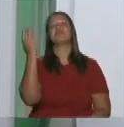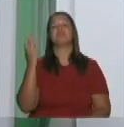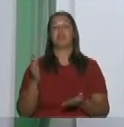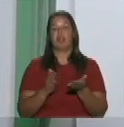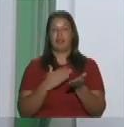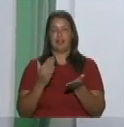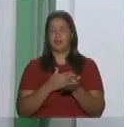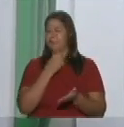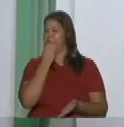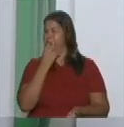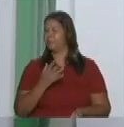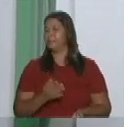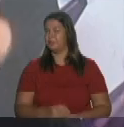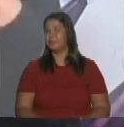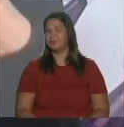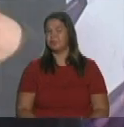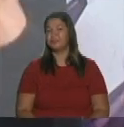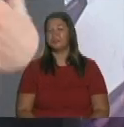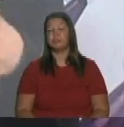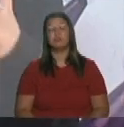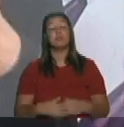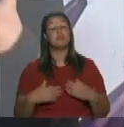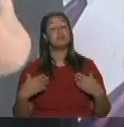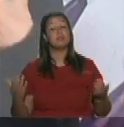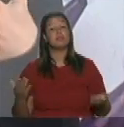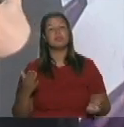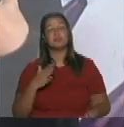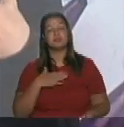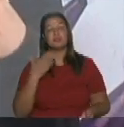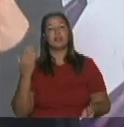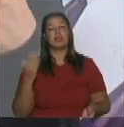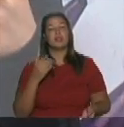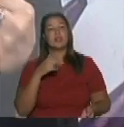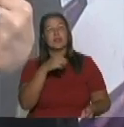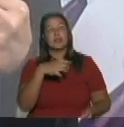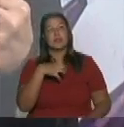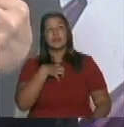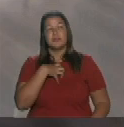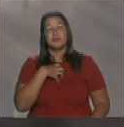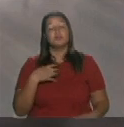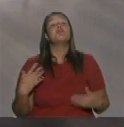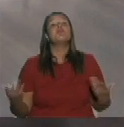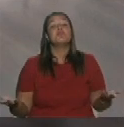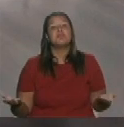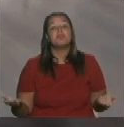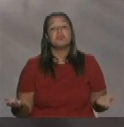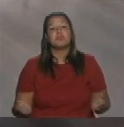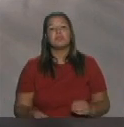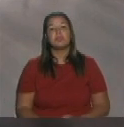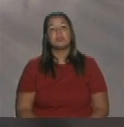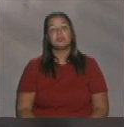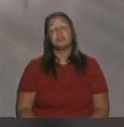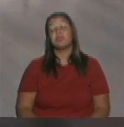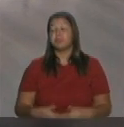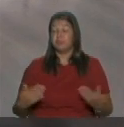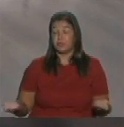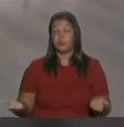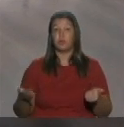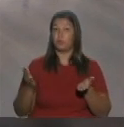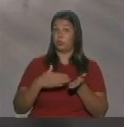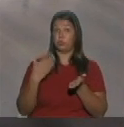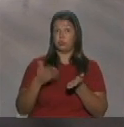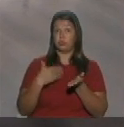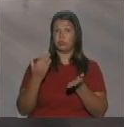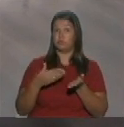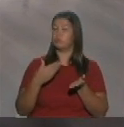num livro. É muito bacana. E dentre esses impactos, quais os que mais te afetaram? Sim. Então, o livro,